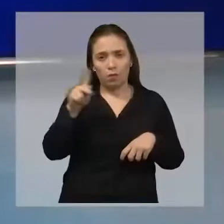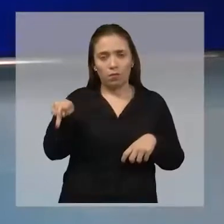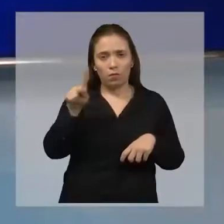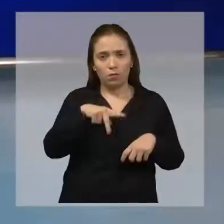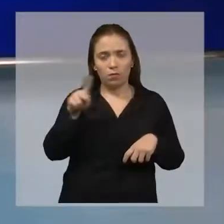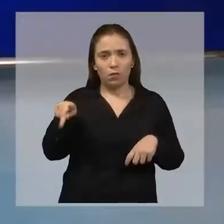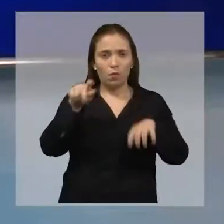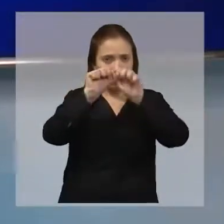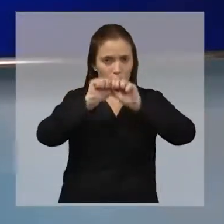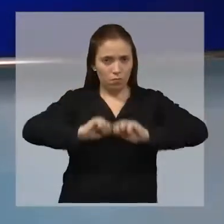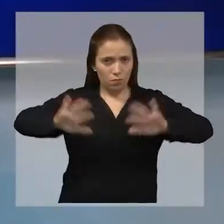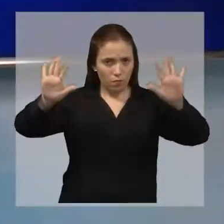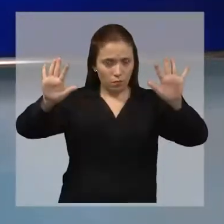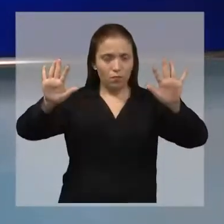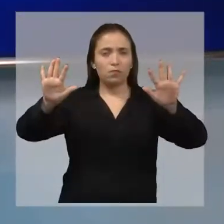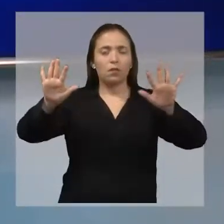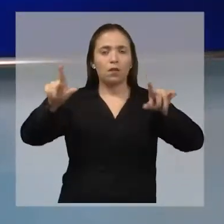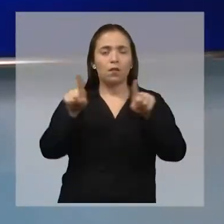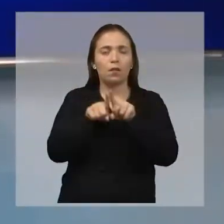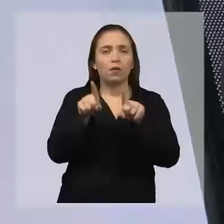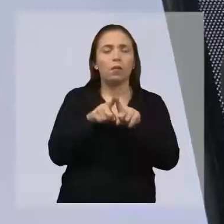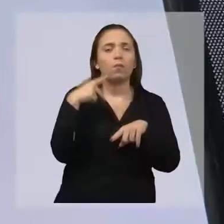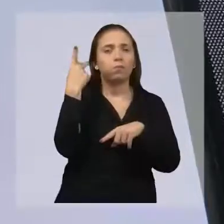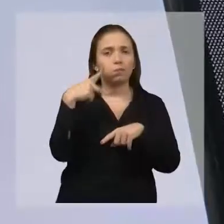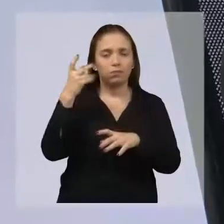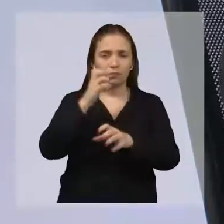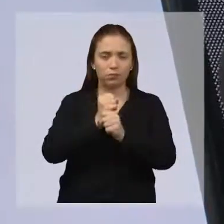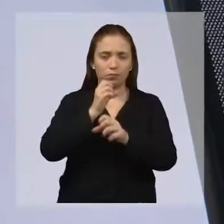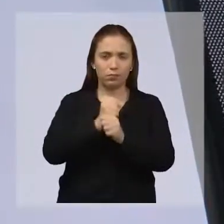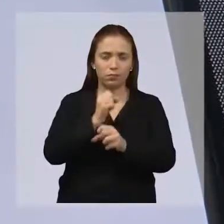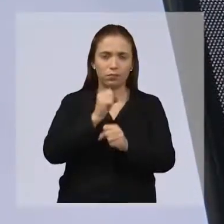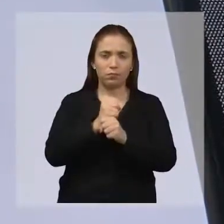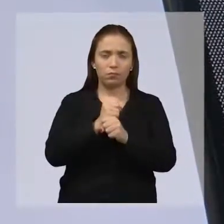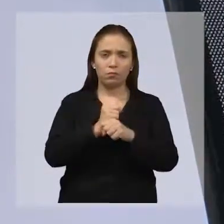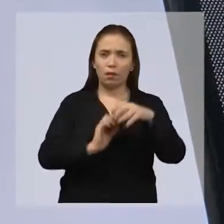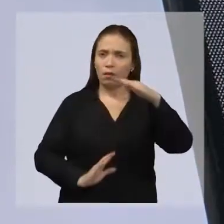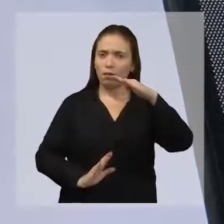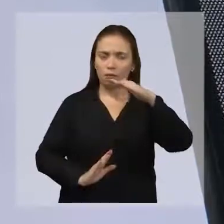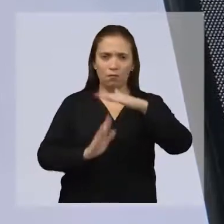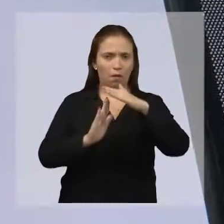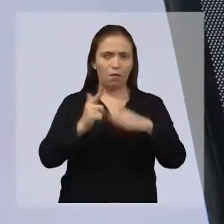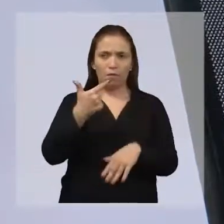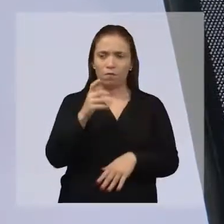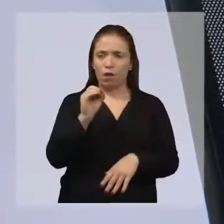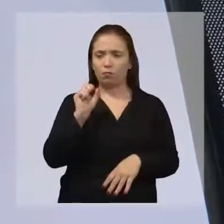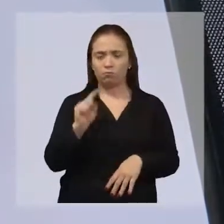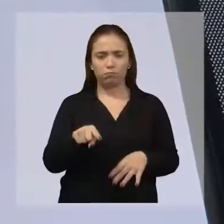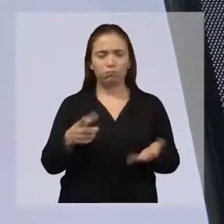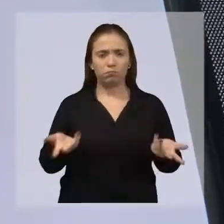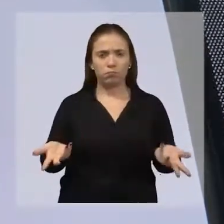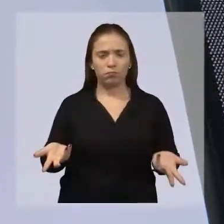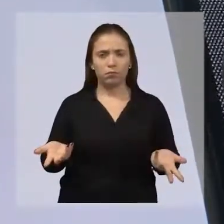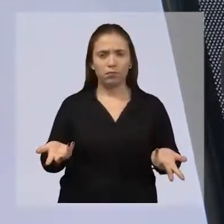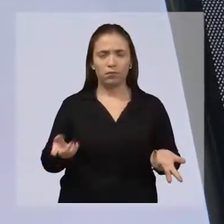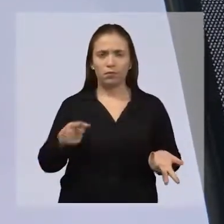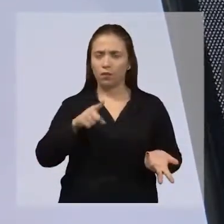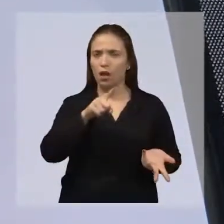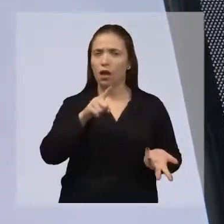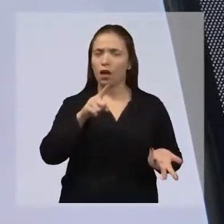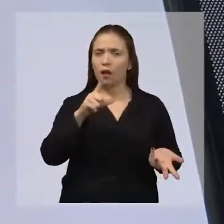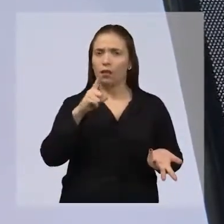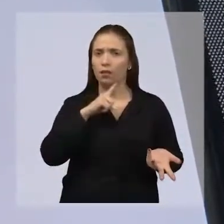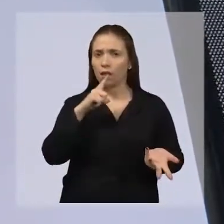Brasil? Porque nós estamos envelhecendo. O Brasil está envelhecendo e, ao envelhecer, tanto mais será necessário a